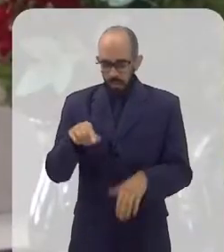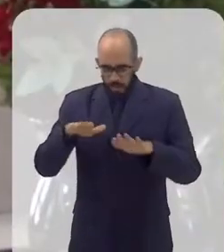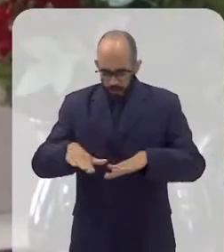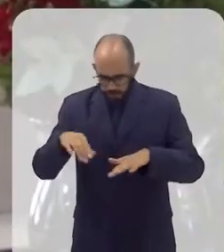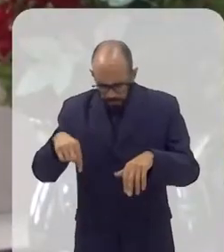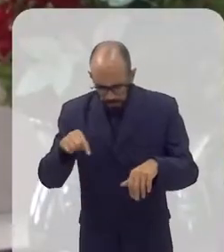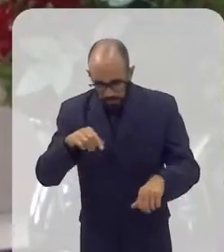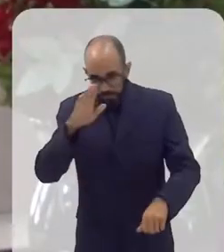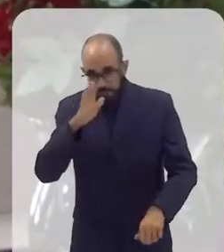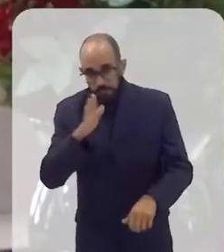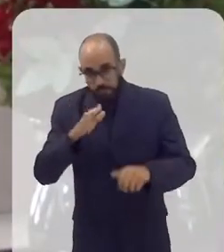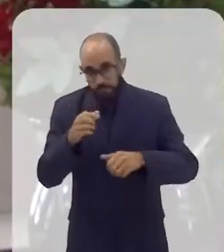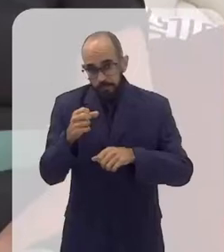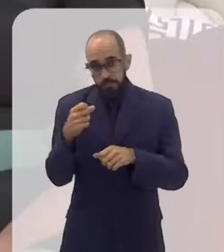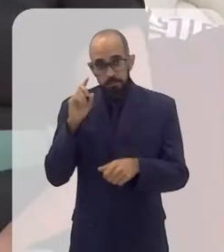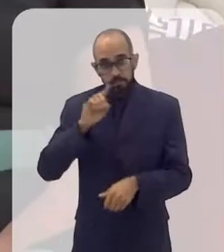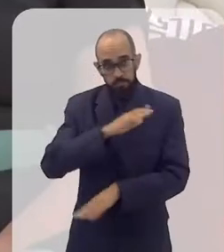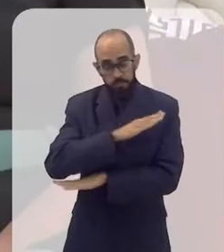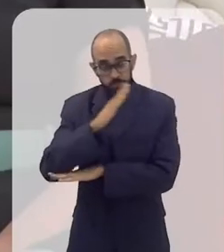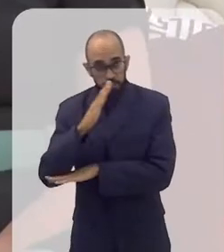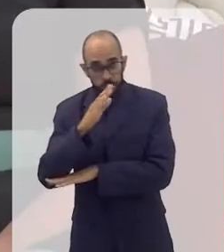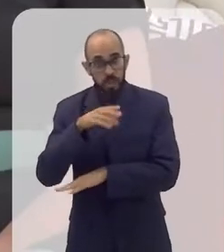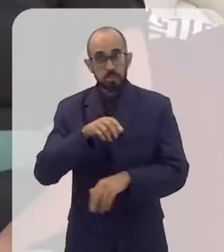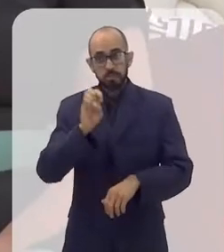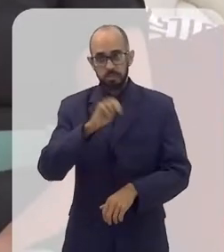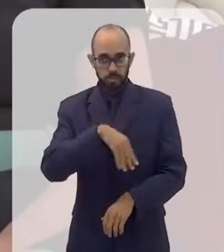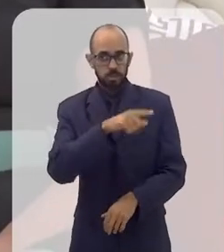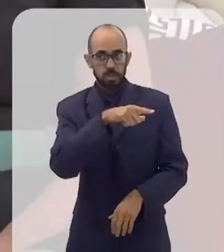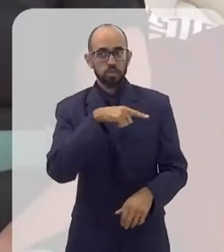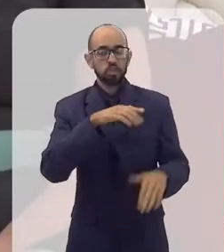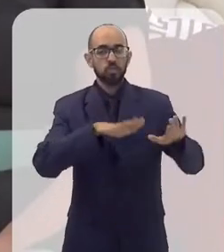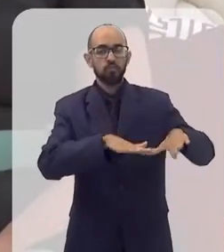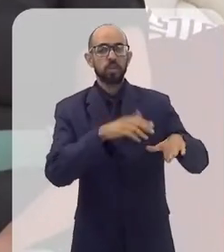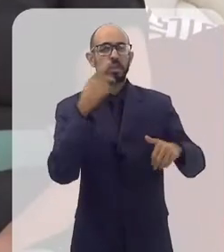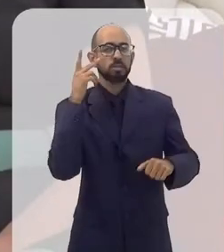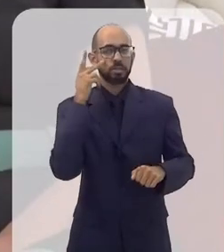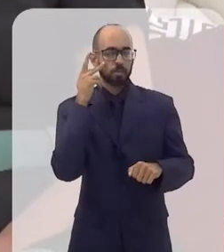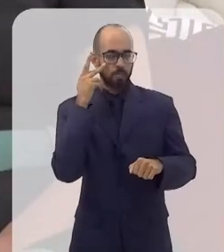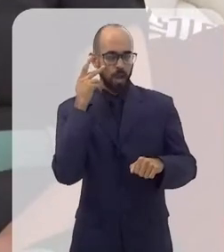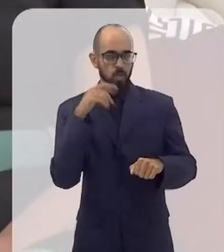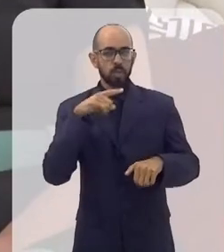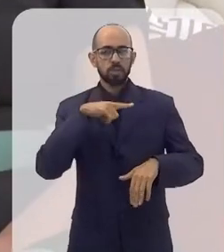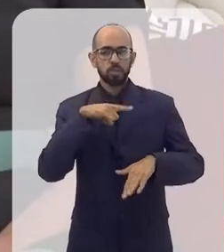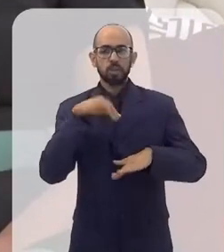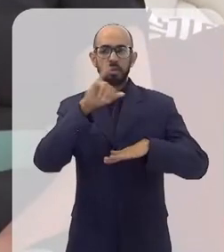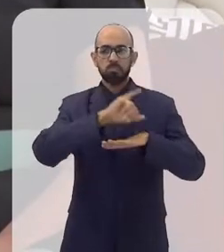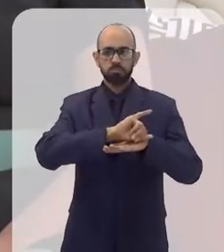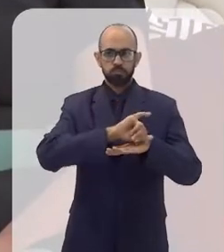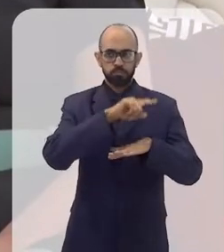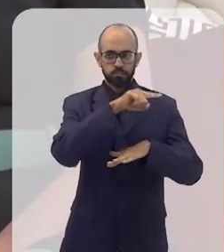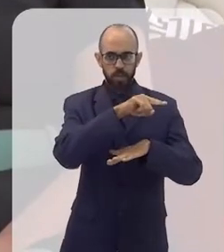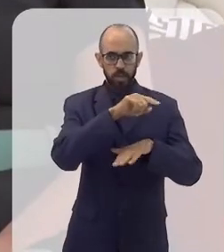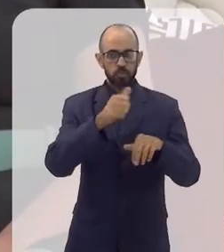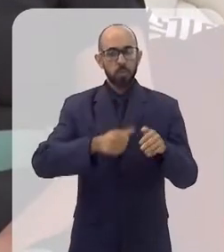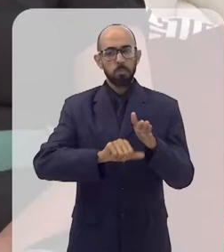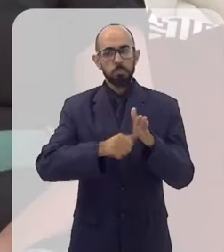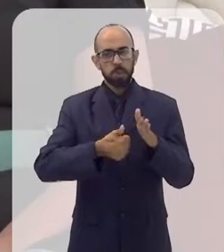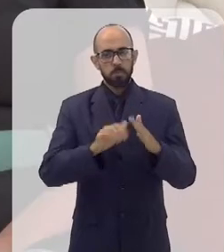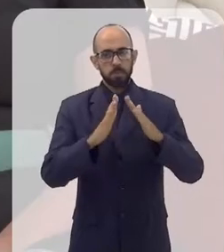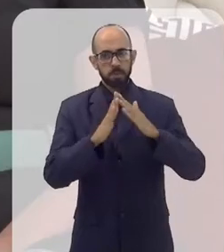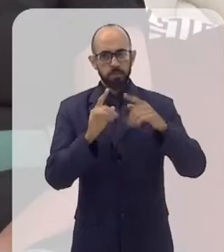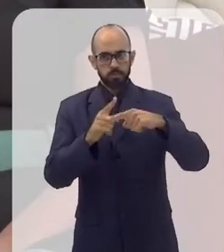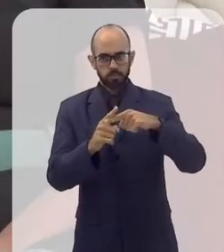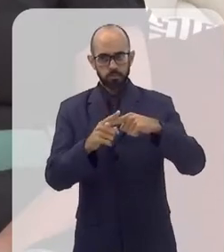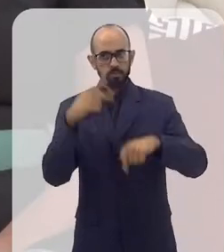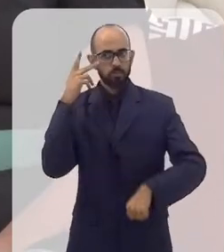no Brasil o tempo todo? Sim, nós estamos sediados ali em São Paulo, onde temos uma sede aqui no Brasil, e onde foi construído o nosso primeiro